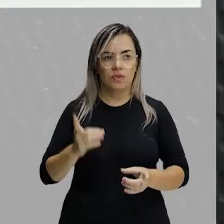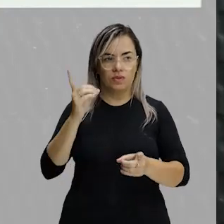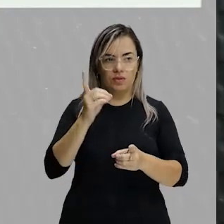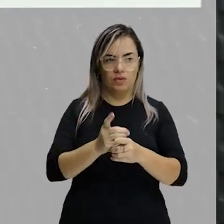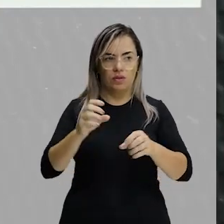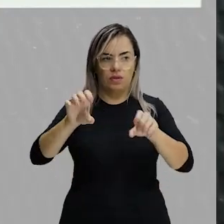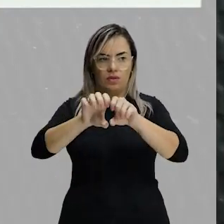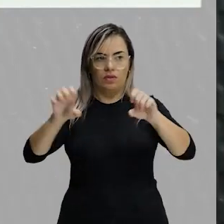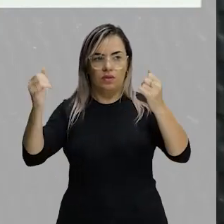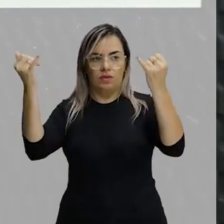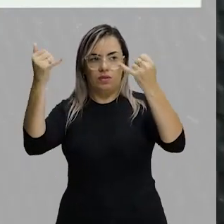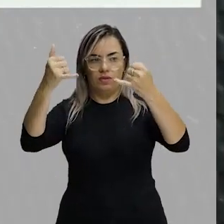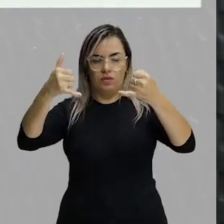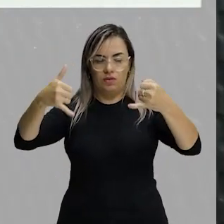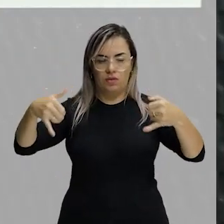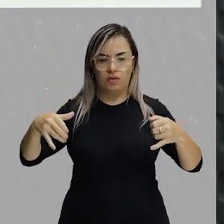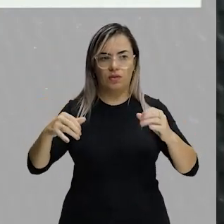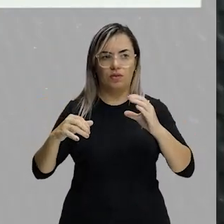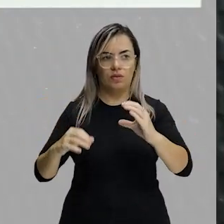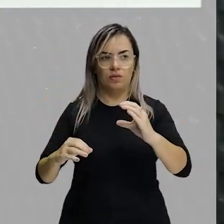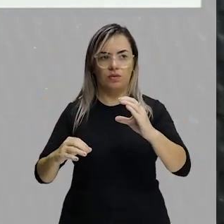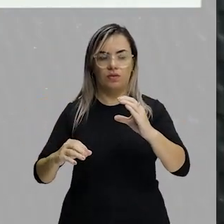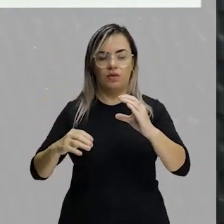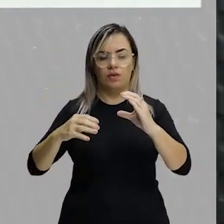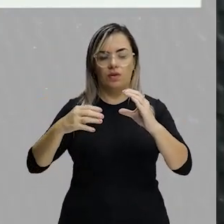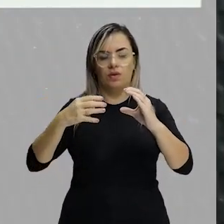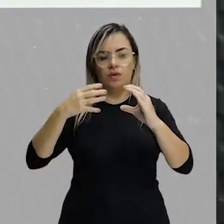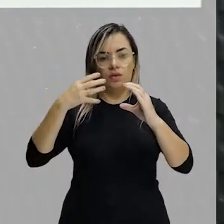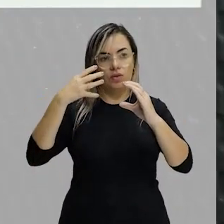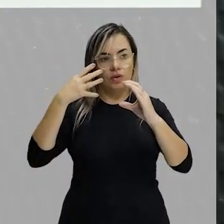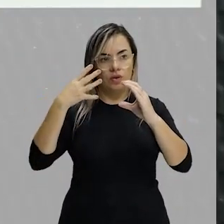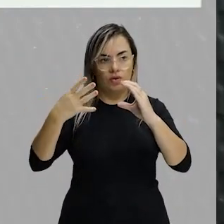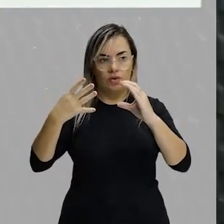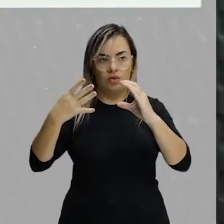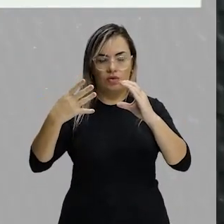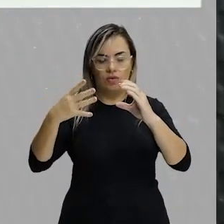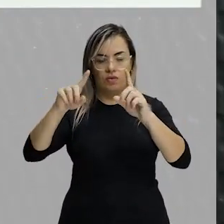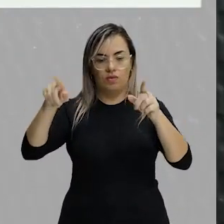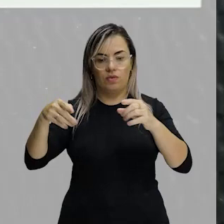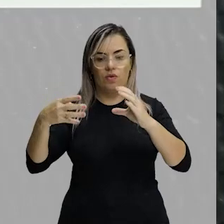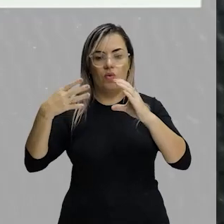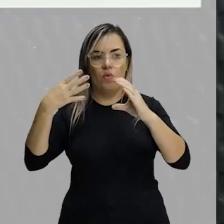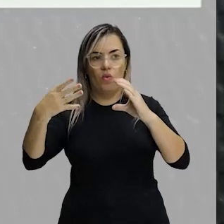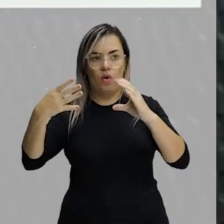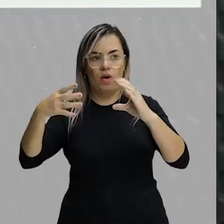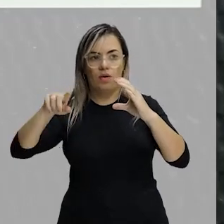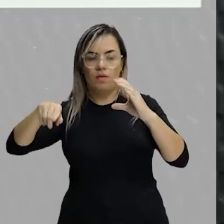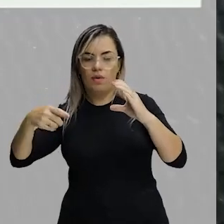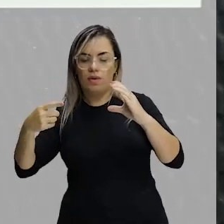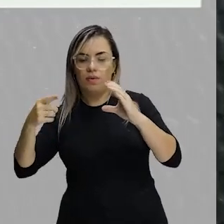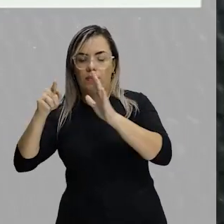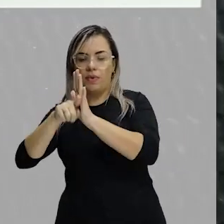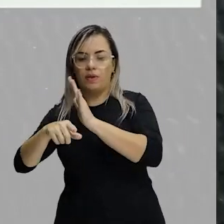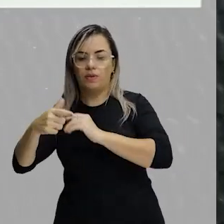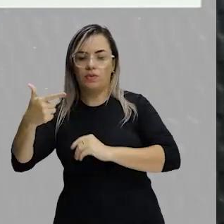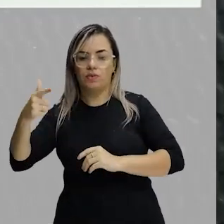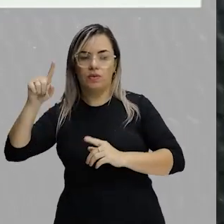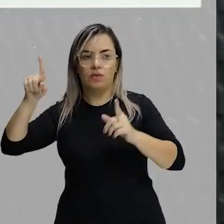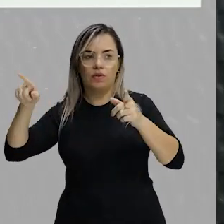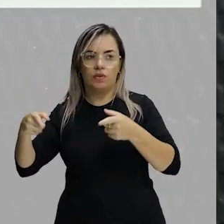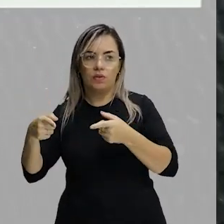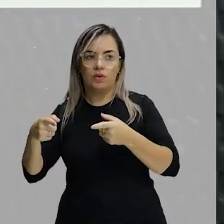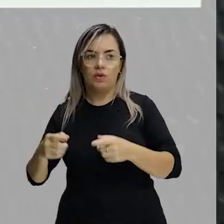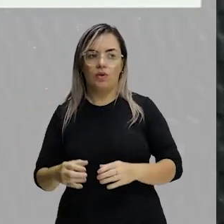hipérbole de centro 4 e menos 2. Então, perceba que eu já tenho uma situação que o centro da hipérbole